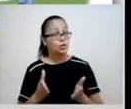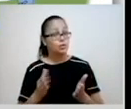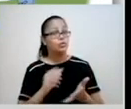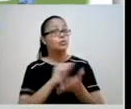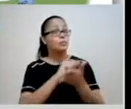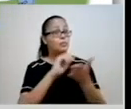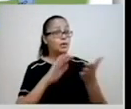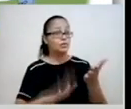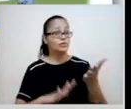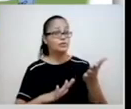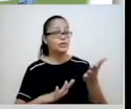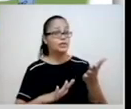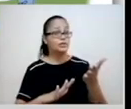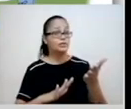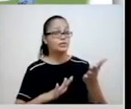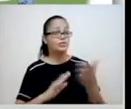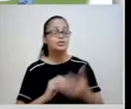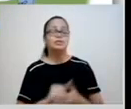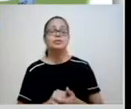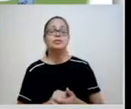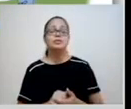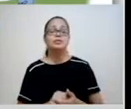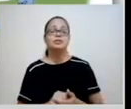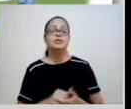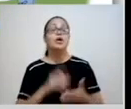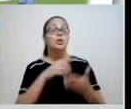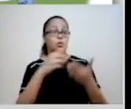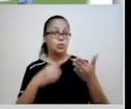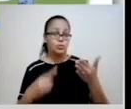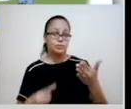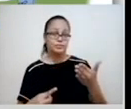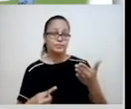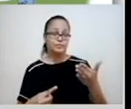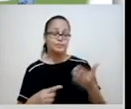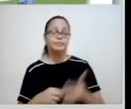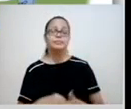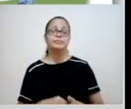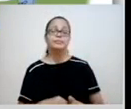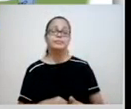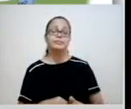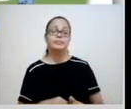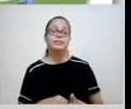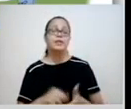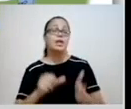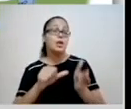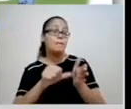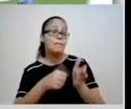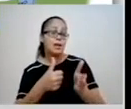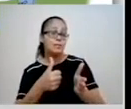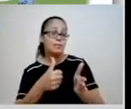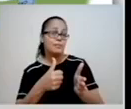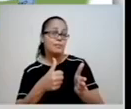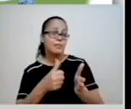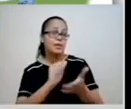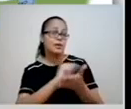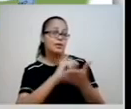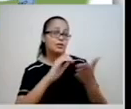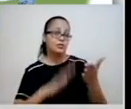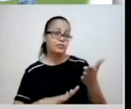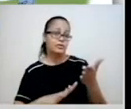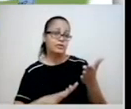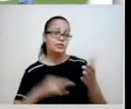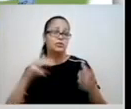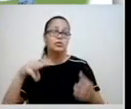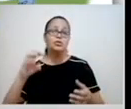ver uma atividade, tá? Uma atividade do material de vocês, que é o primeiro exercício aí do capítulo, do